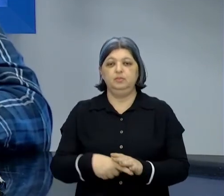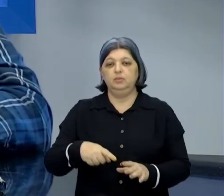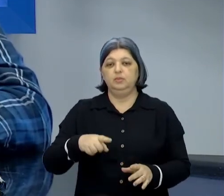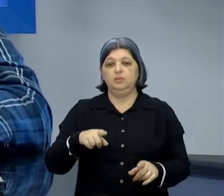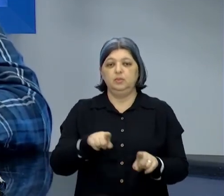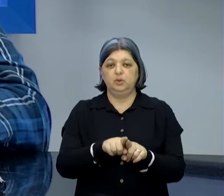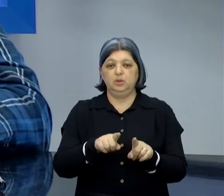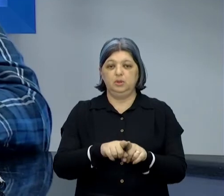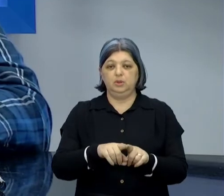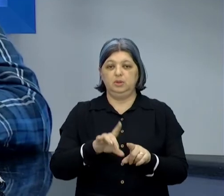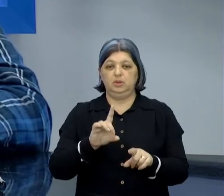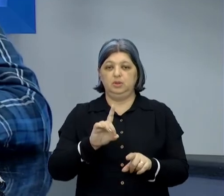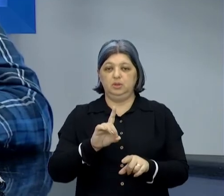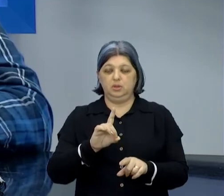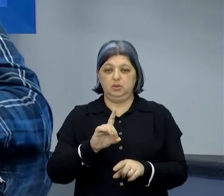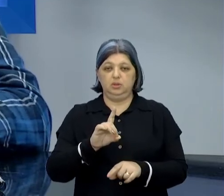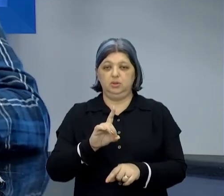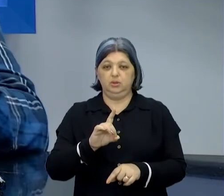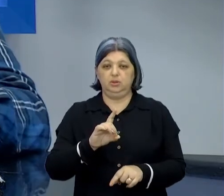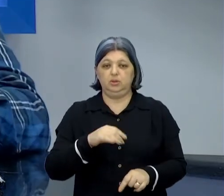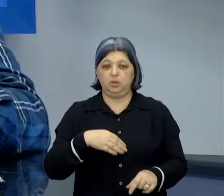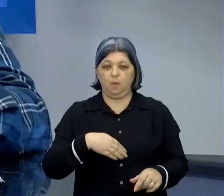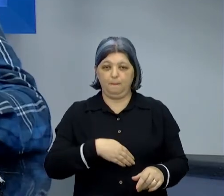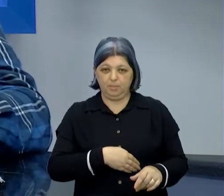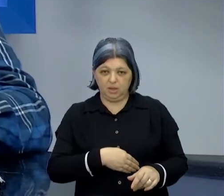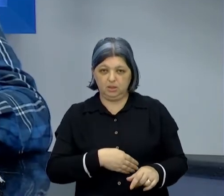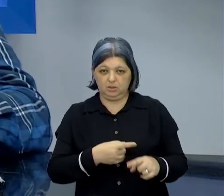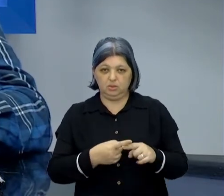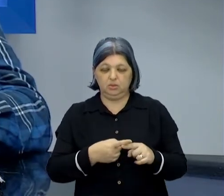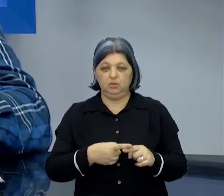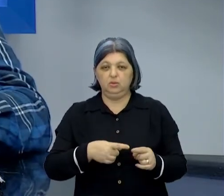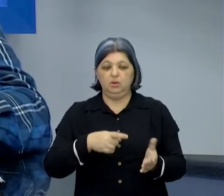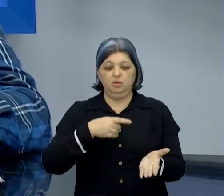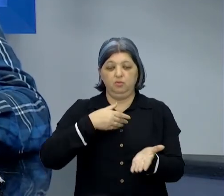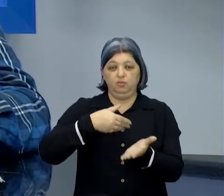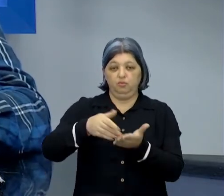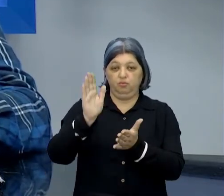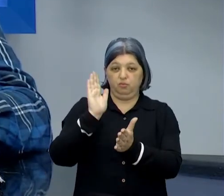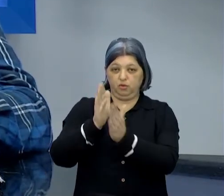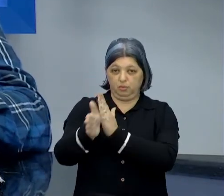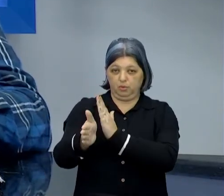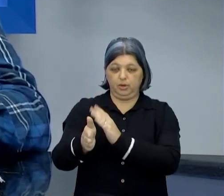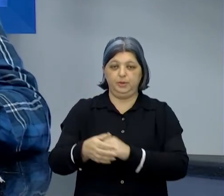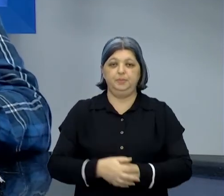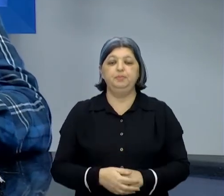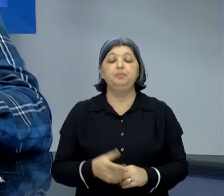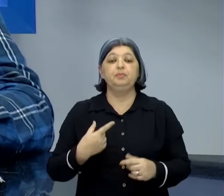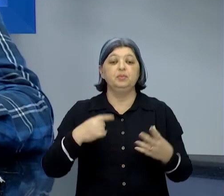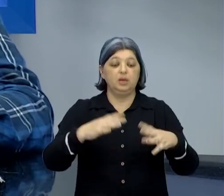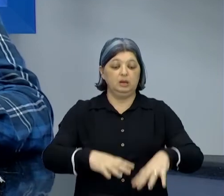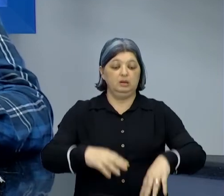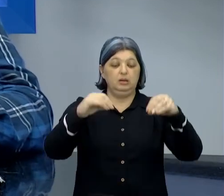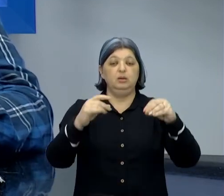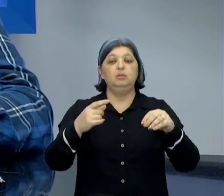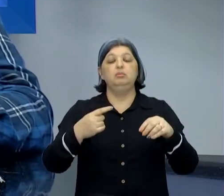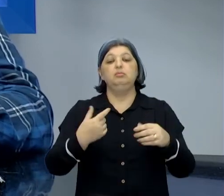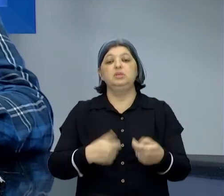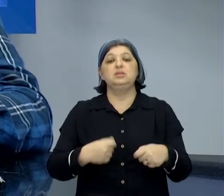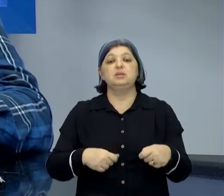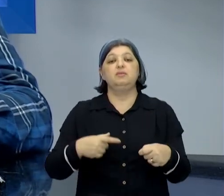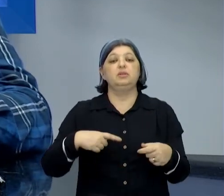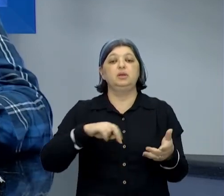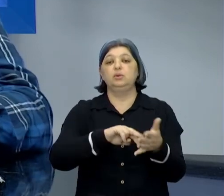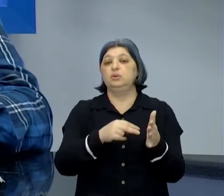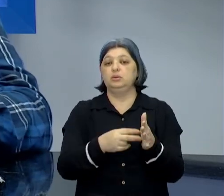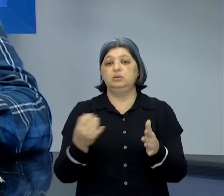vai embora, Dom Pedro II, esse palácio, ele precisava ter um outro significado.